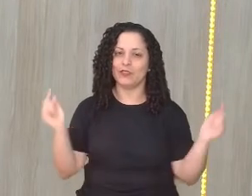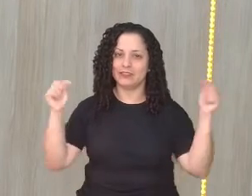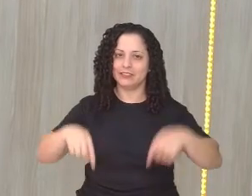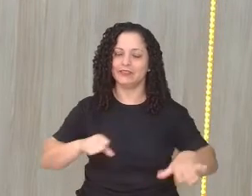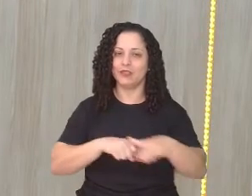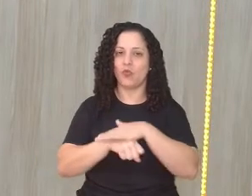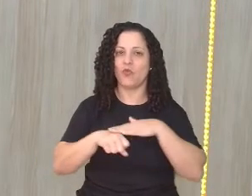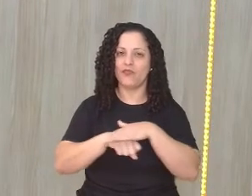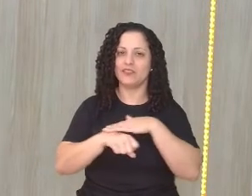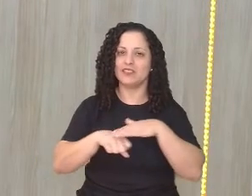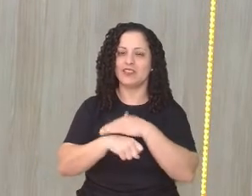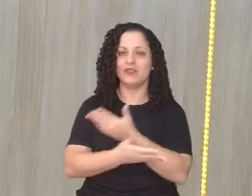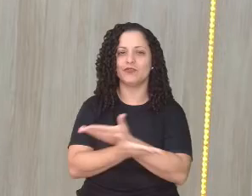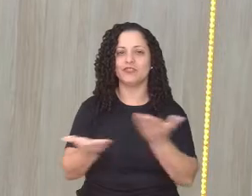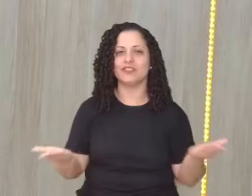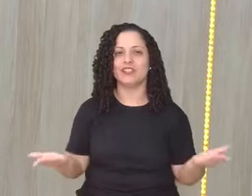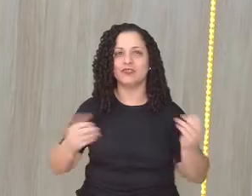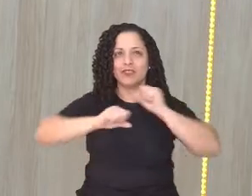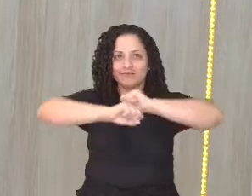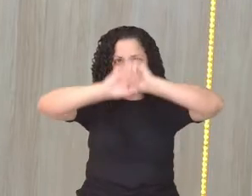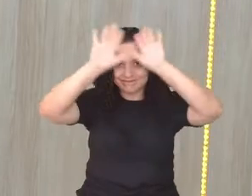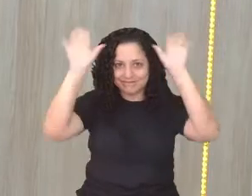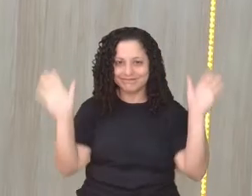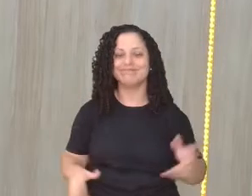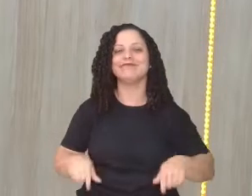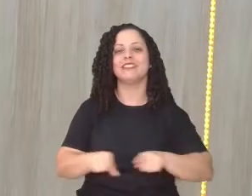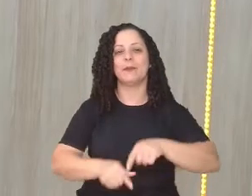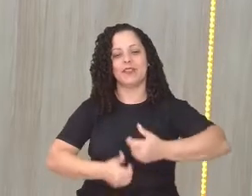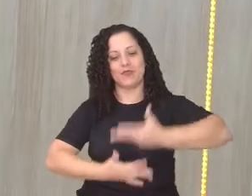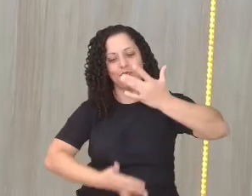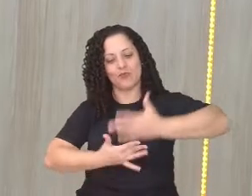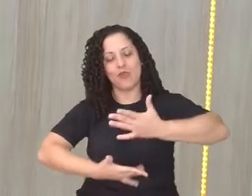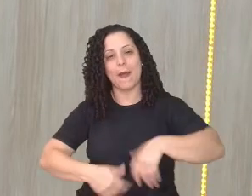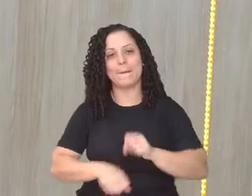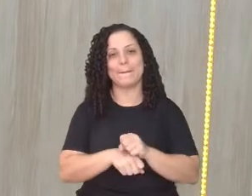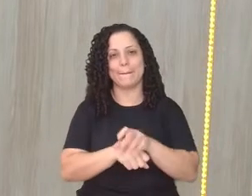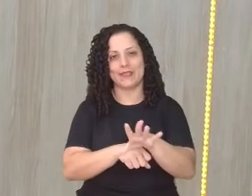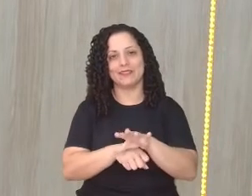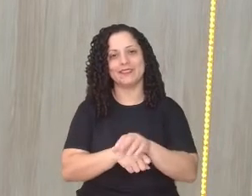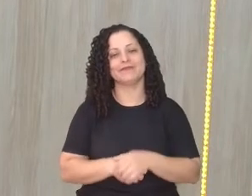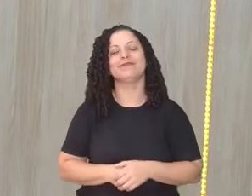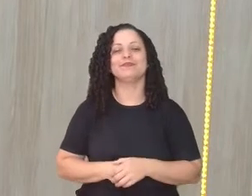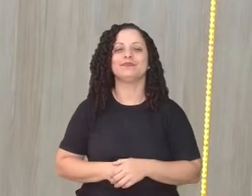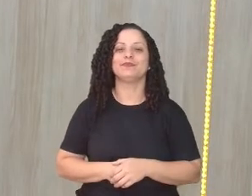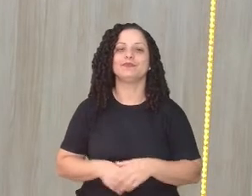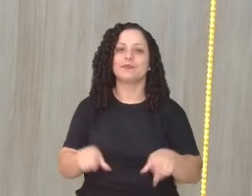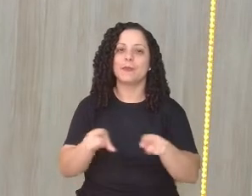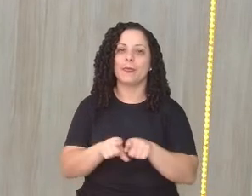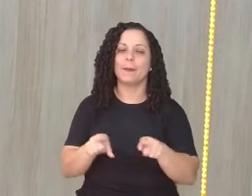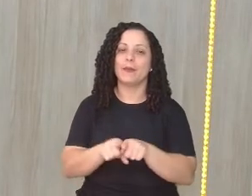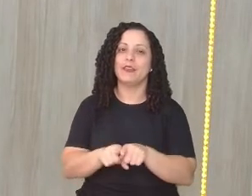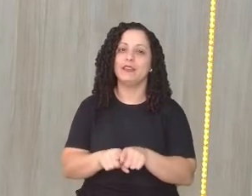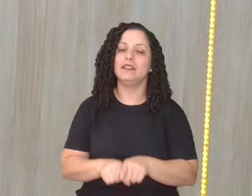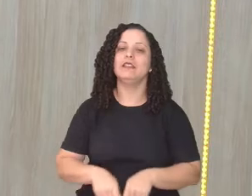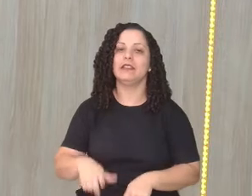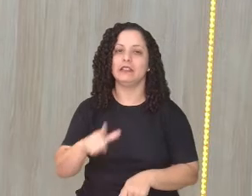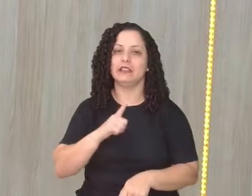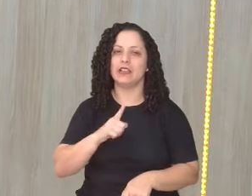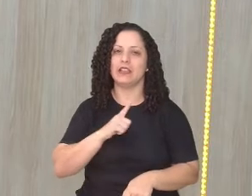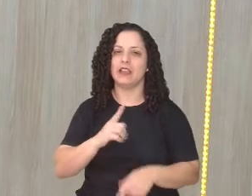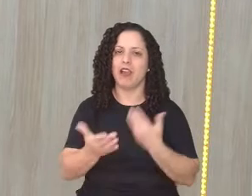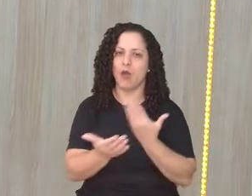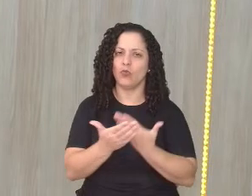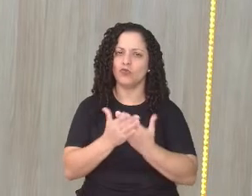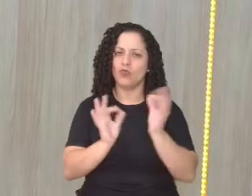com vocês, tirar as dúvidas e passar para mim também alguma informação. Mas também nossas aulas ficam disponíveis no